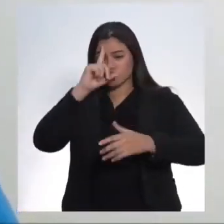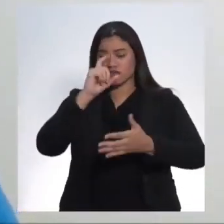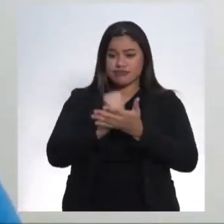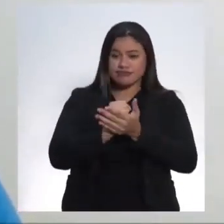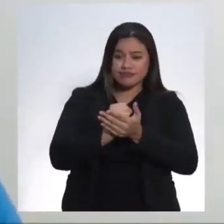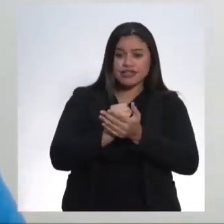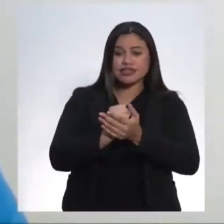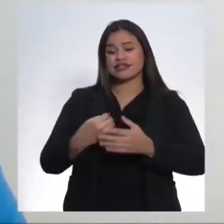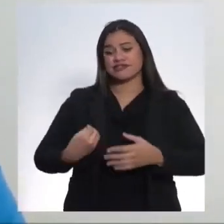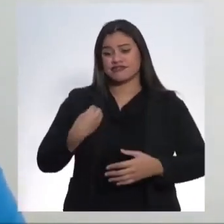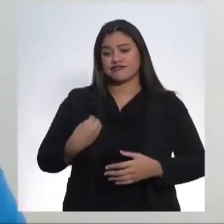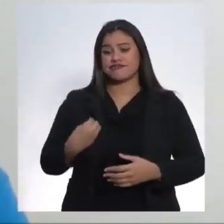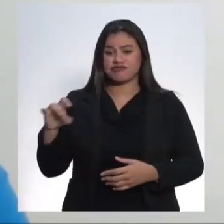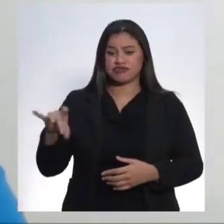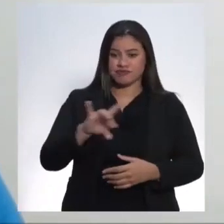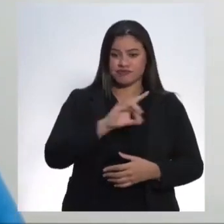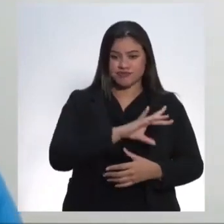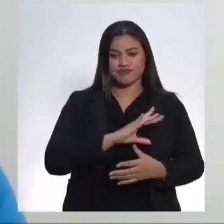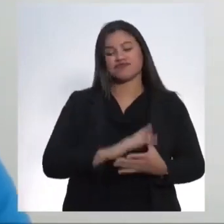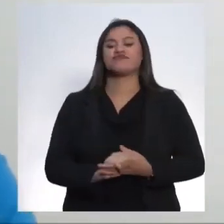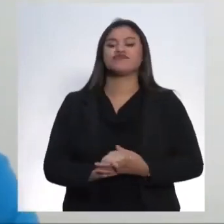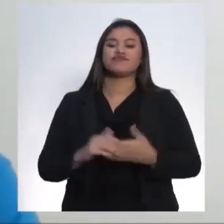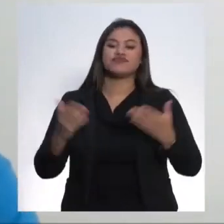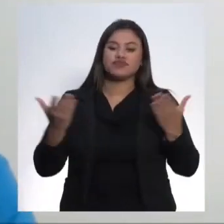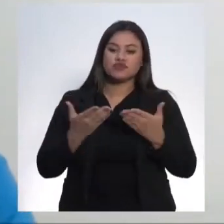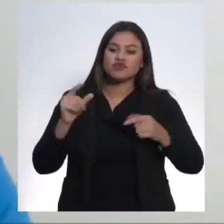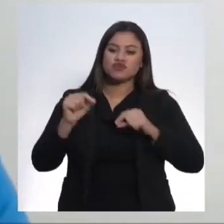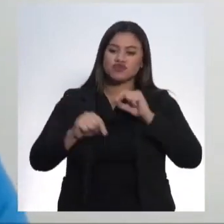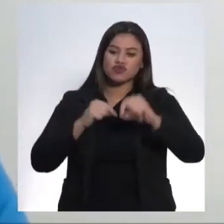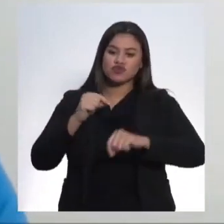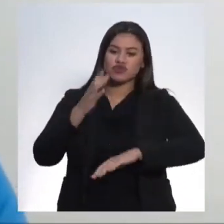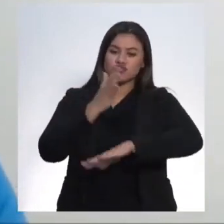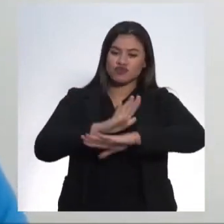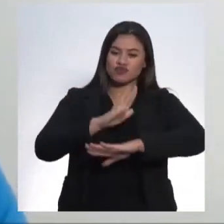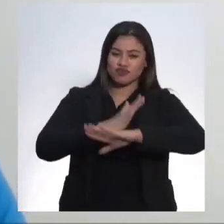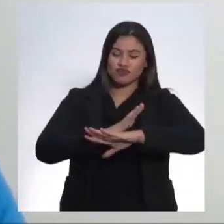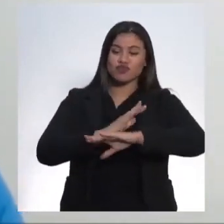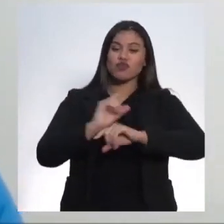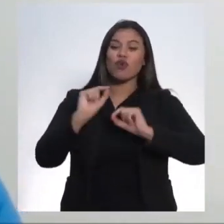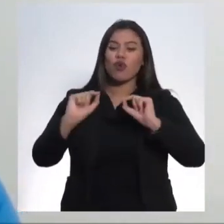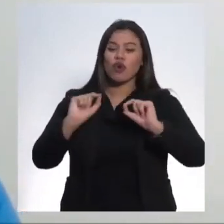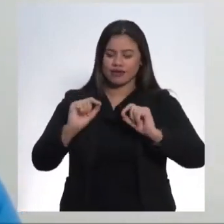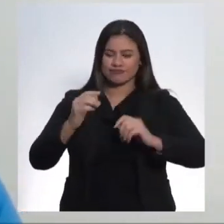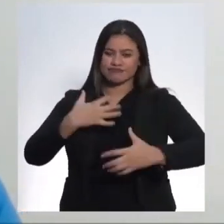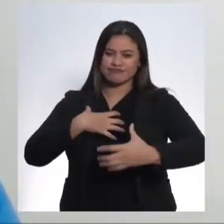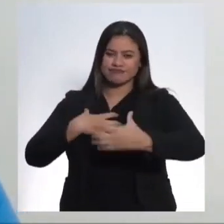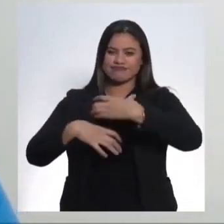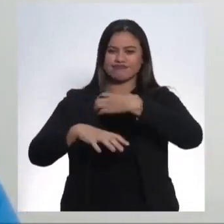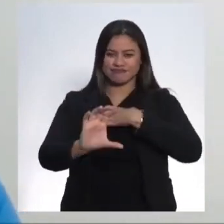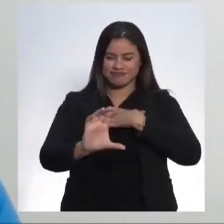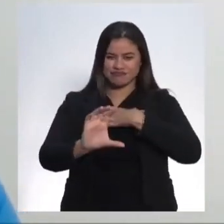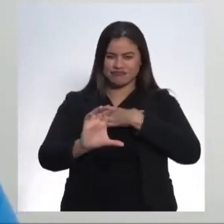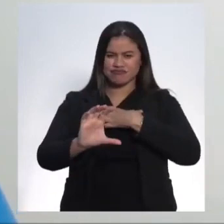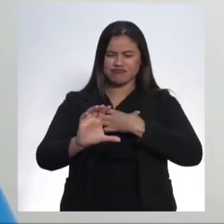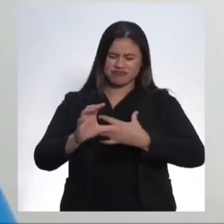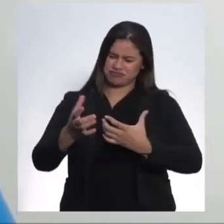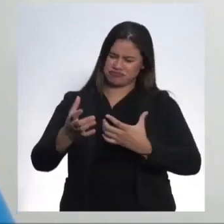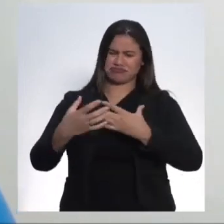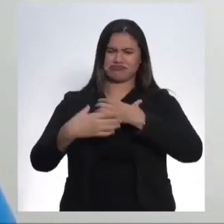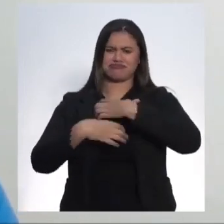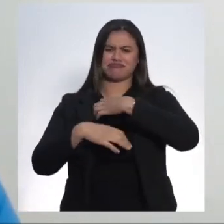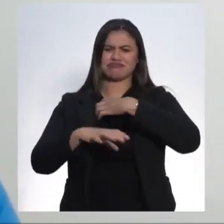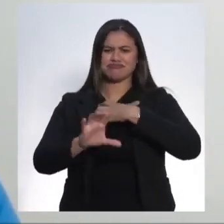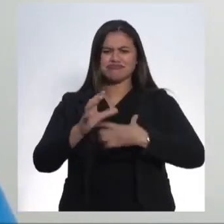né? Hoje, nós vamos fazer um exercício de empatia, essa palavra que nós tanto temos